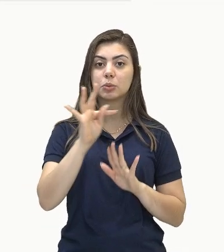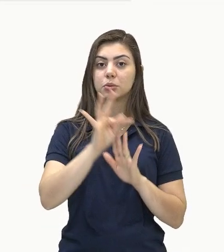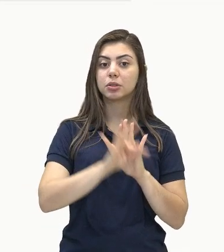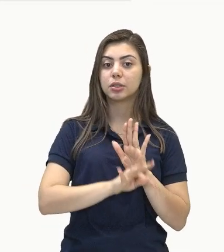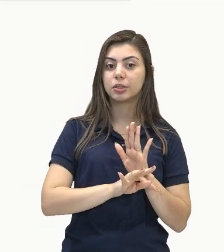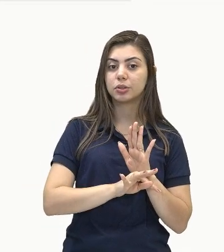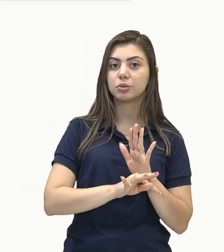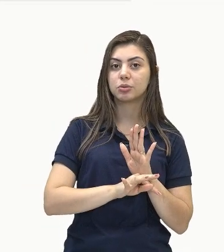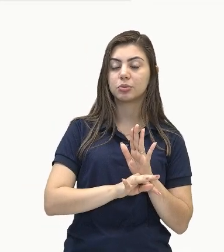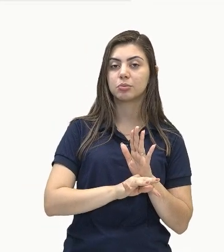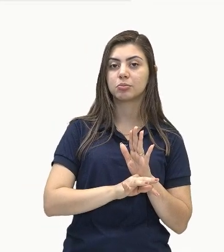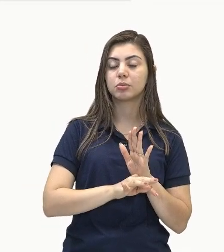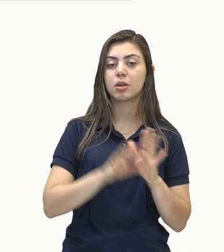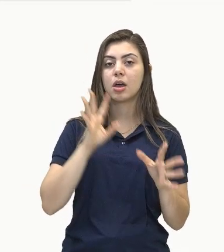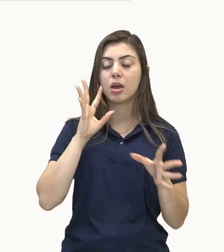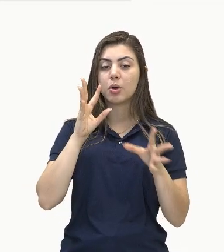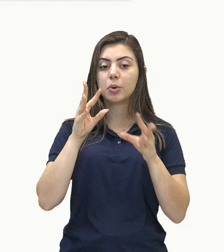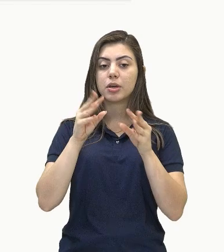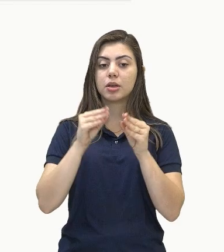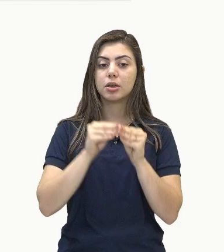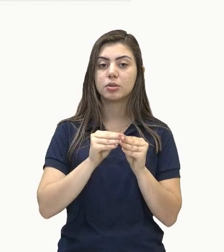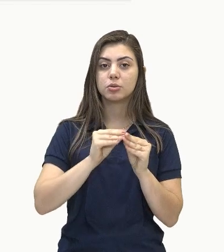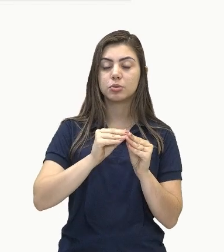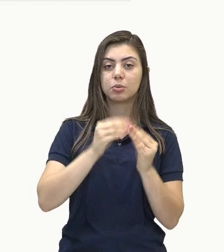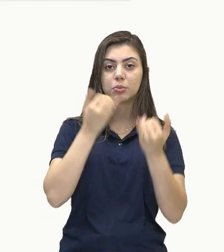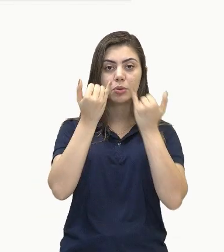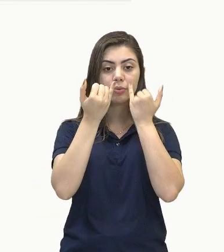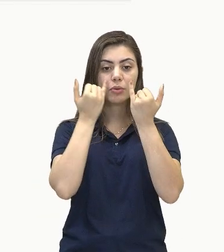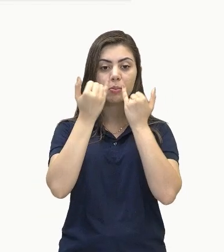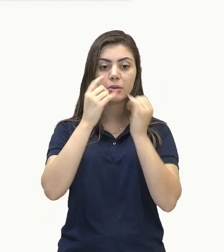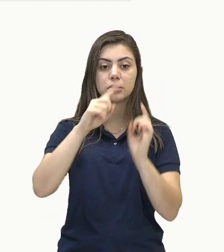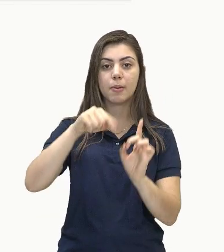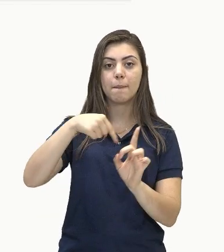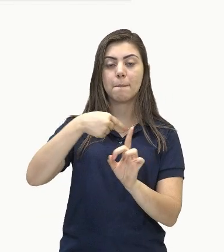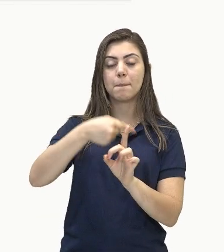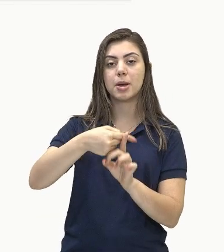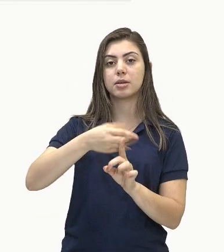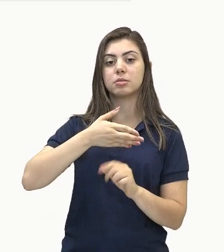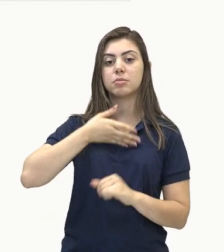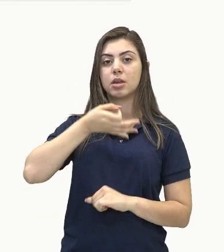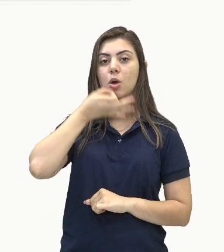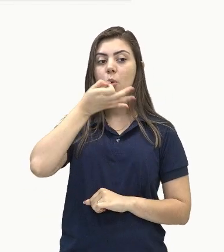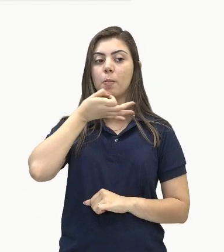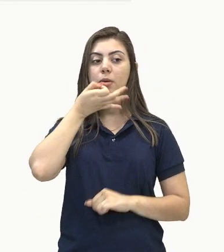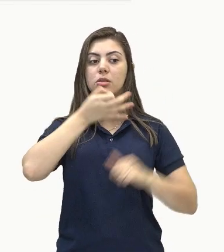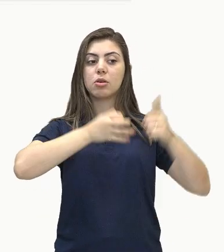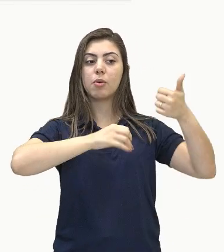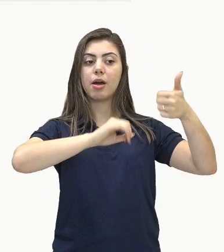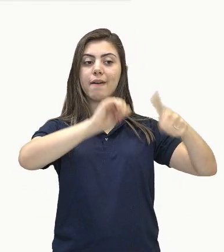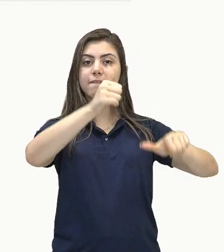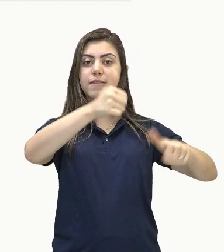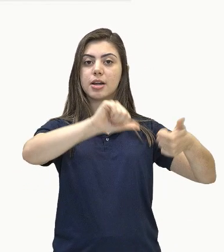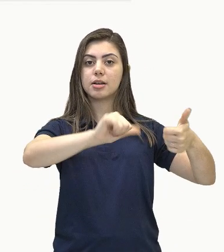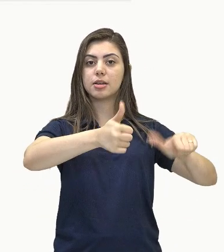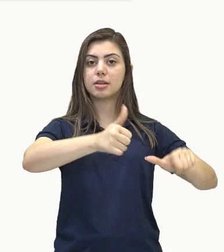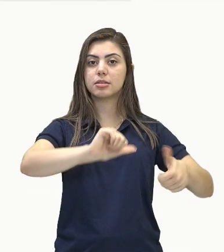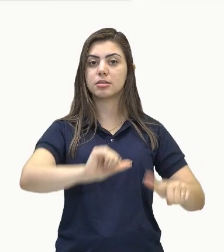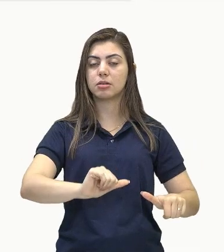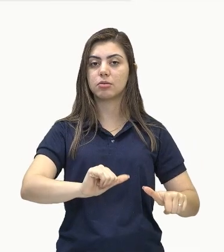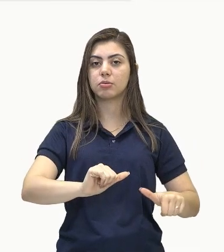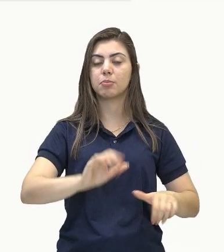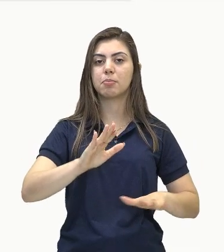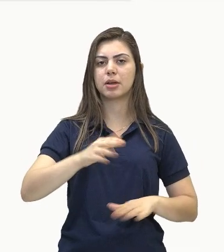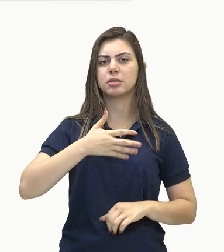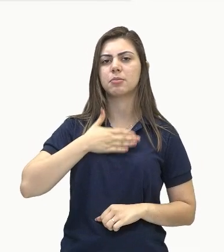resenha, vai apresentar uma opinião sobre uma obra, mas essa opinião ela